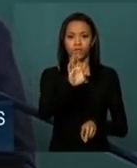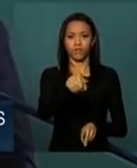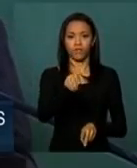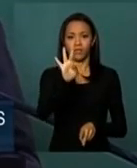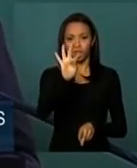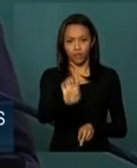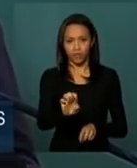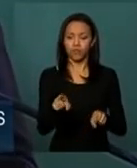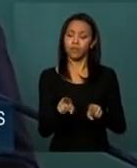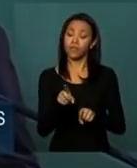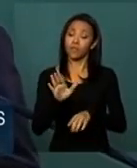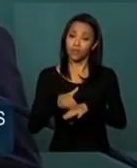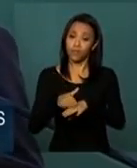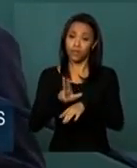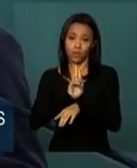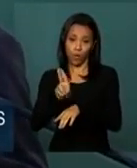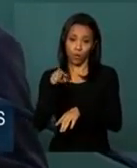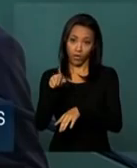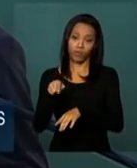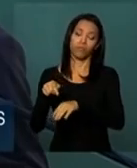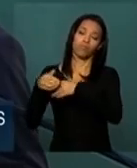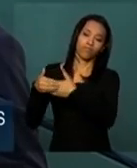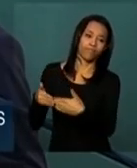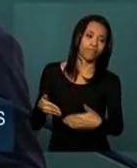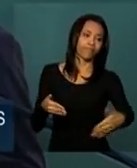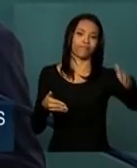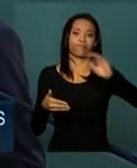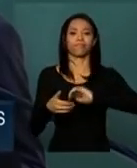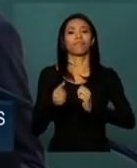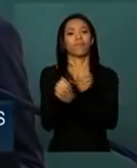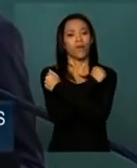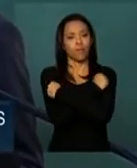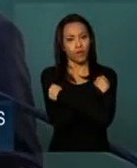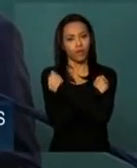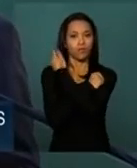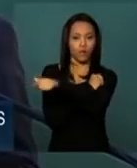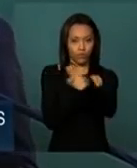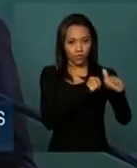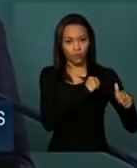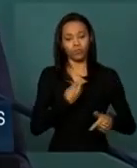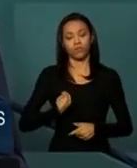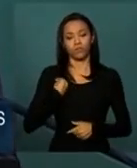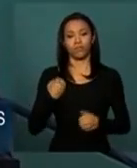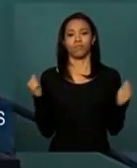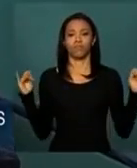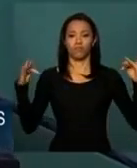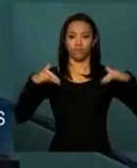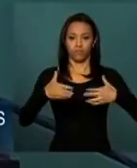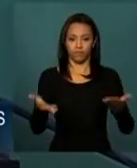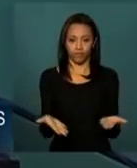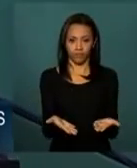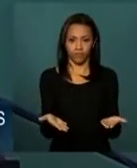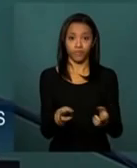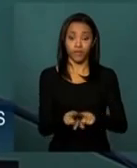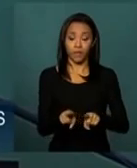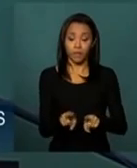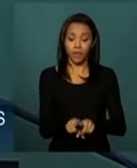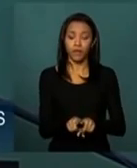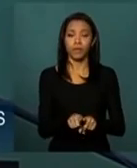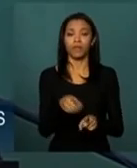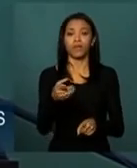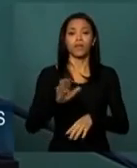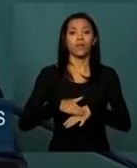Claudino, em nome desse, estender meu abraço aos demais parlamentares aqui presentes. E em nome do prefeito